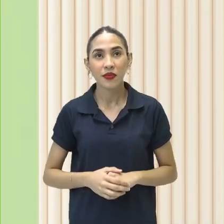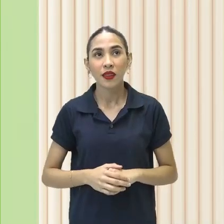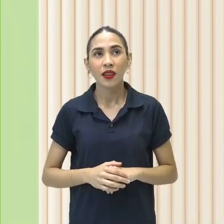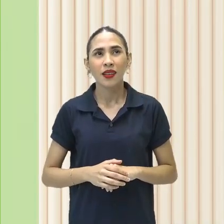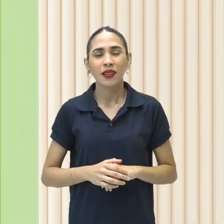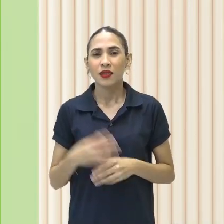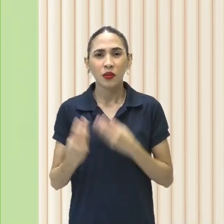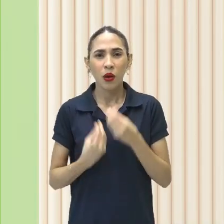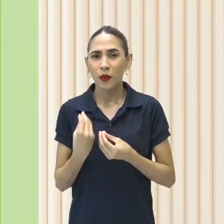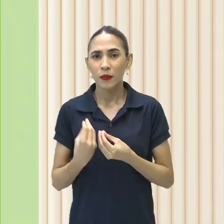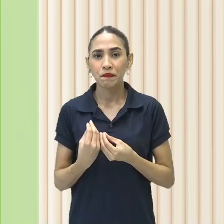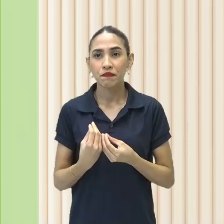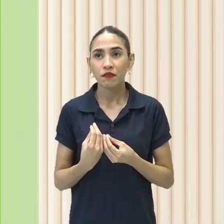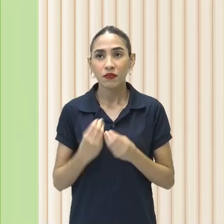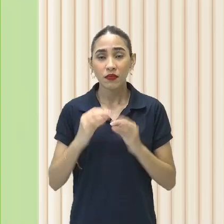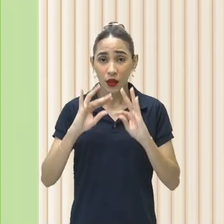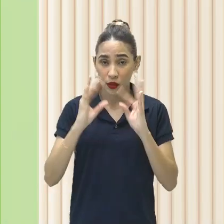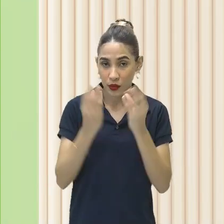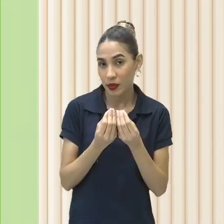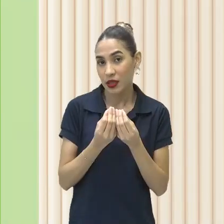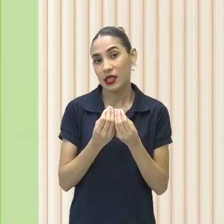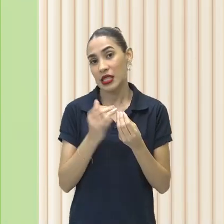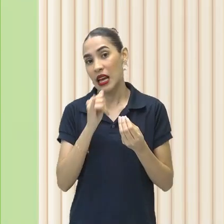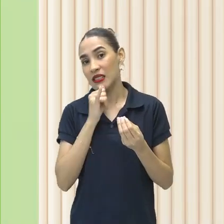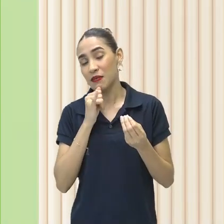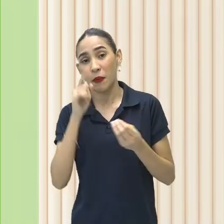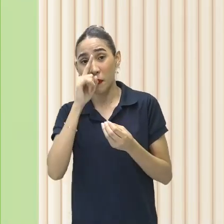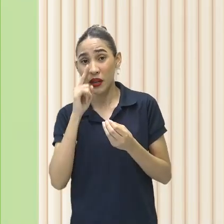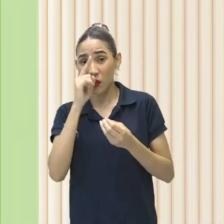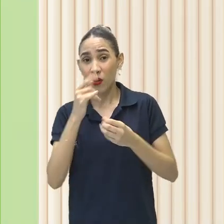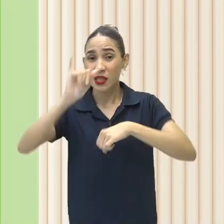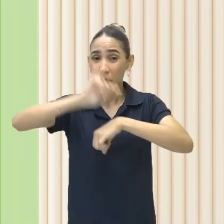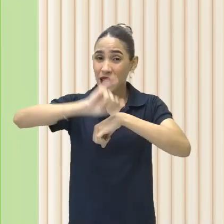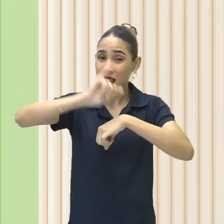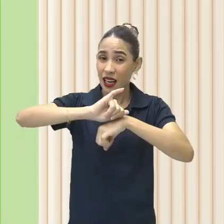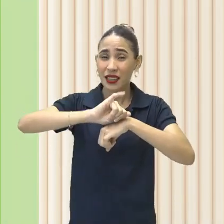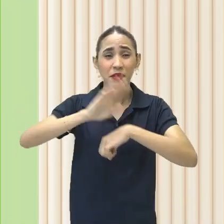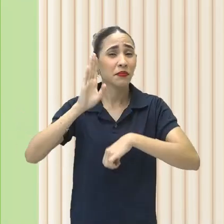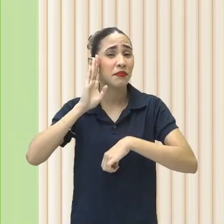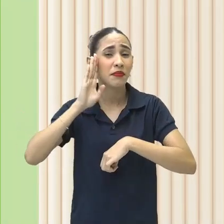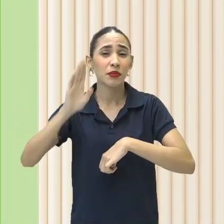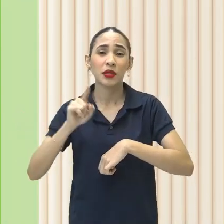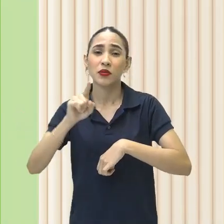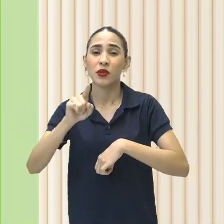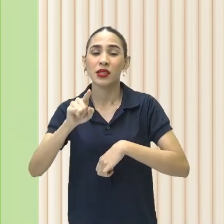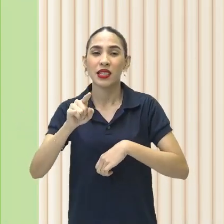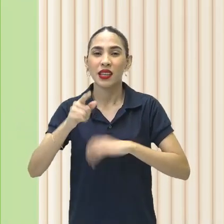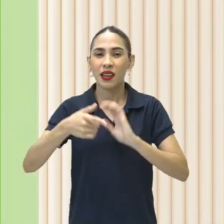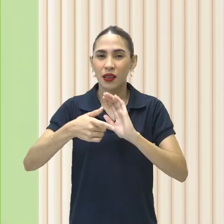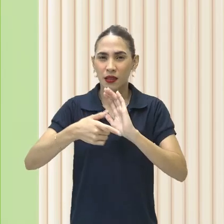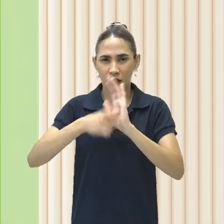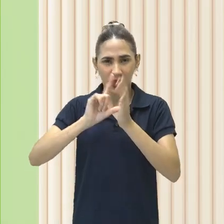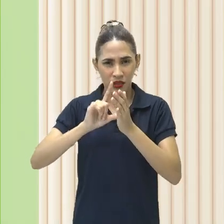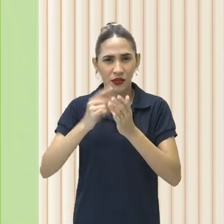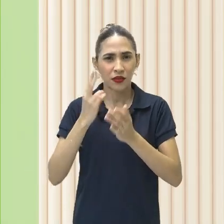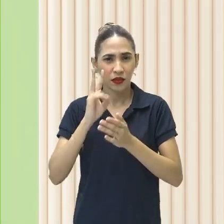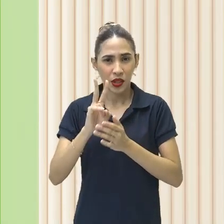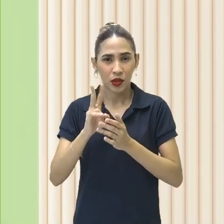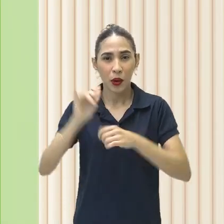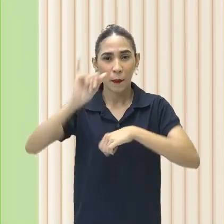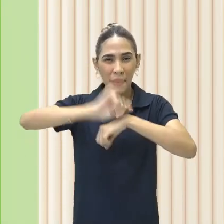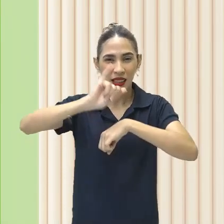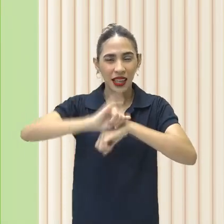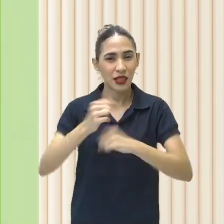professor, como assim? Substâncias tóxicas de metais, principalmente como vocês viram anteriormente, de